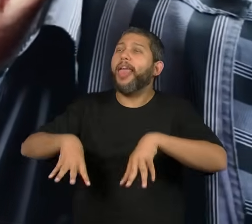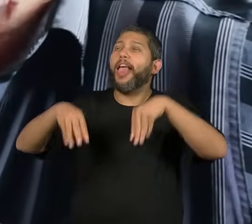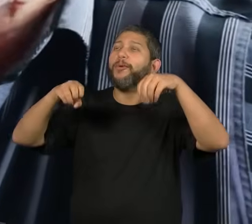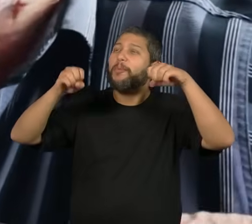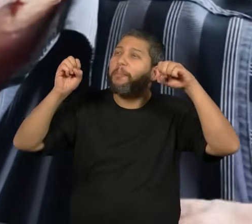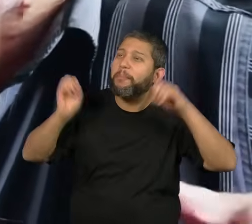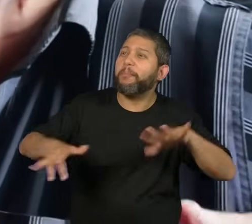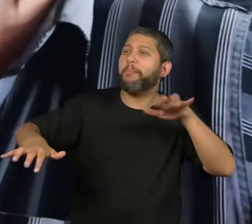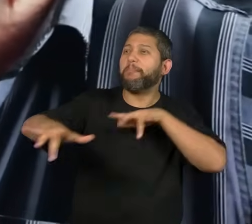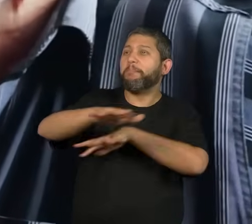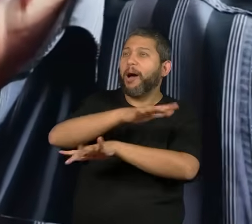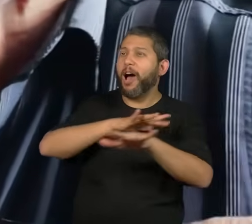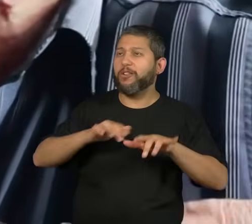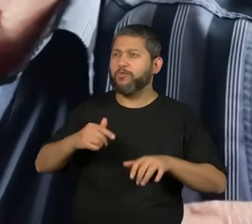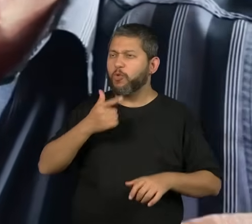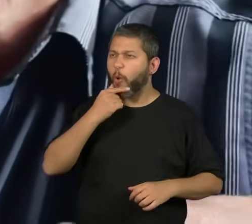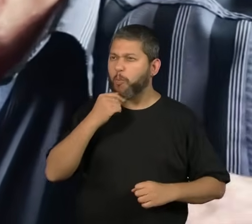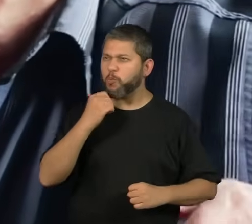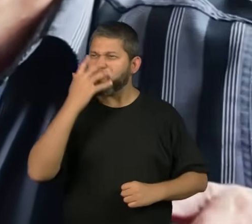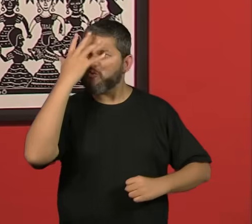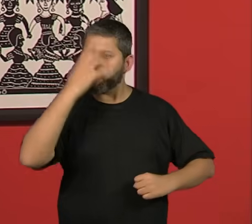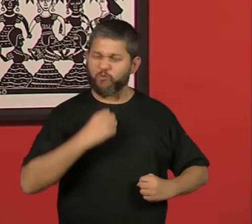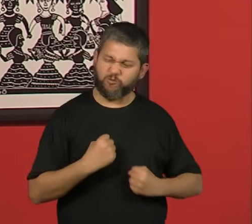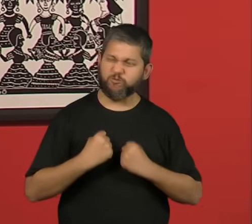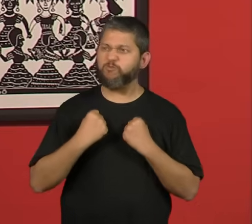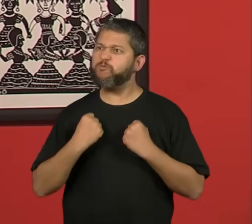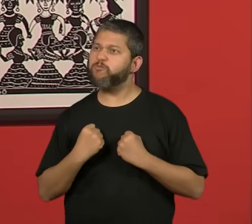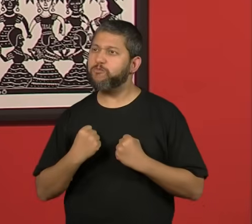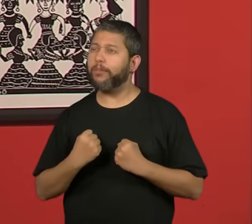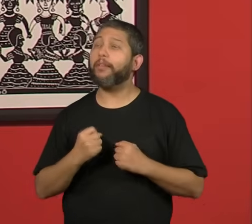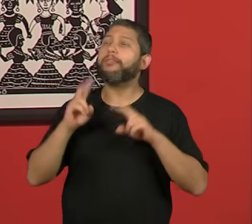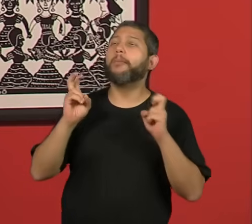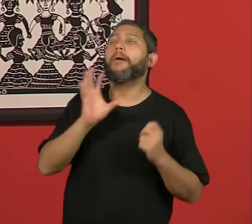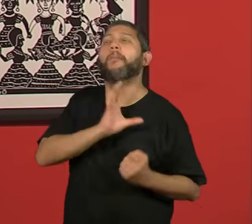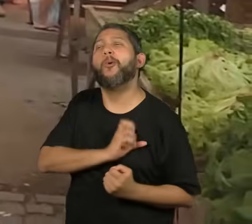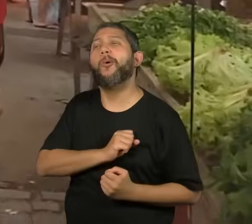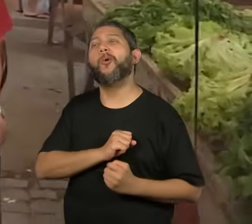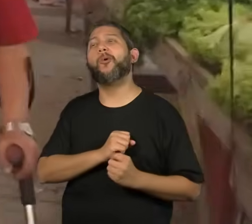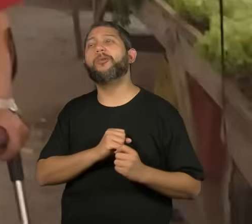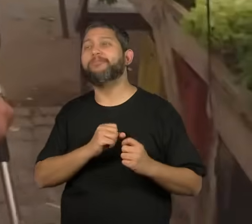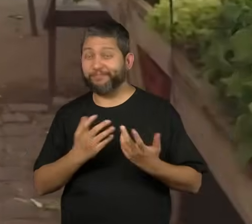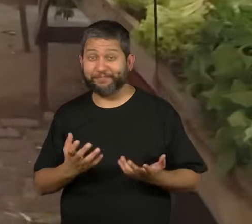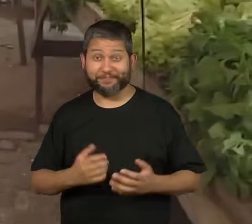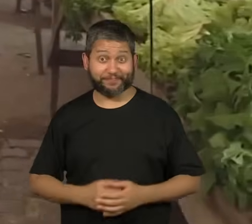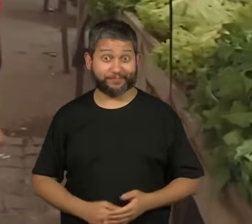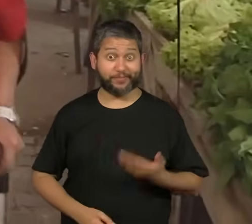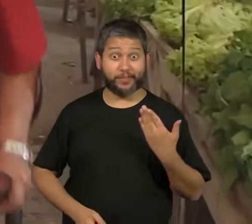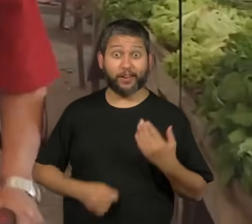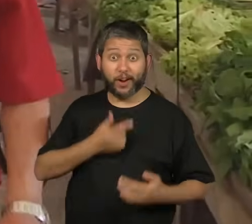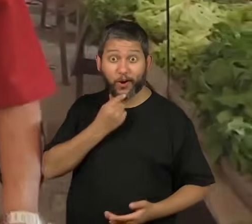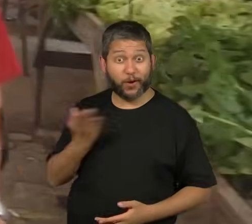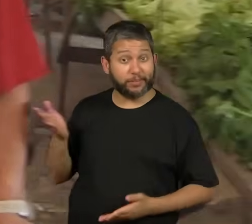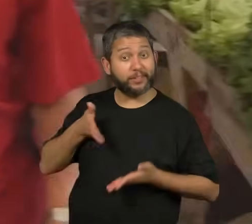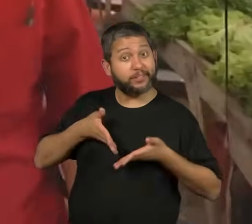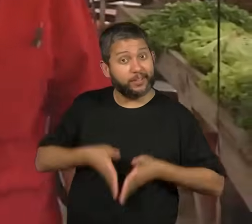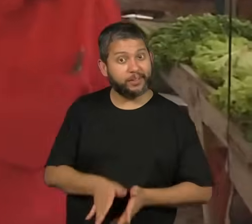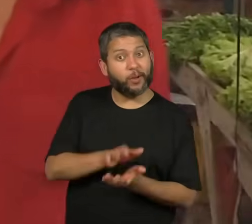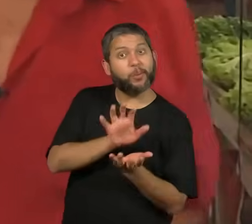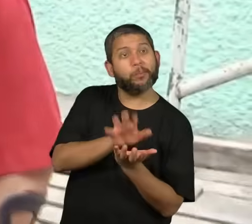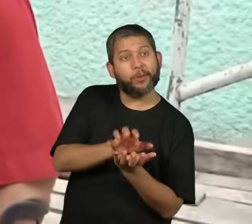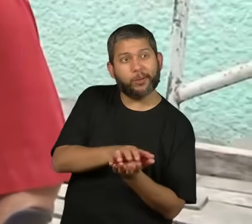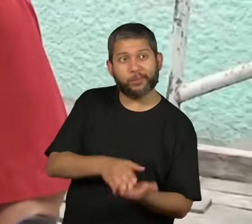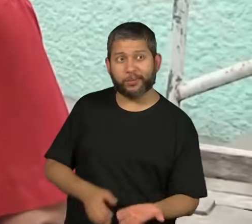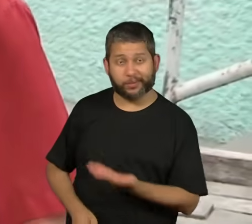história de valentão, história de amor, de luta. O pernambucano José Francisco